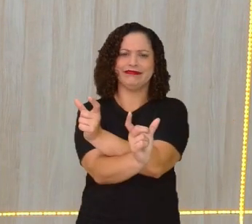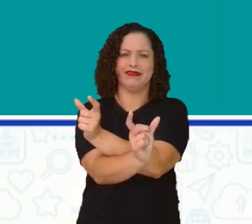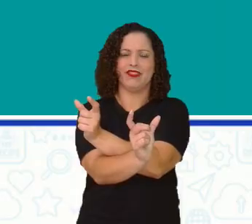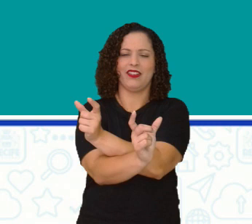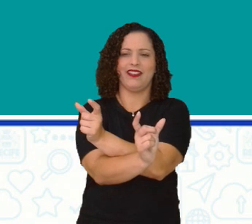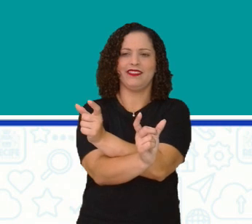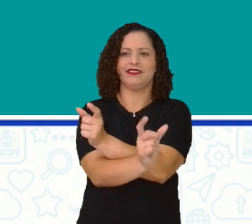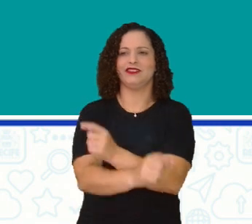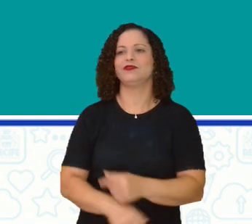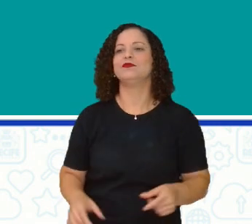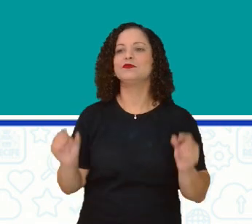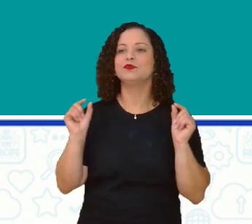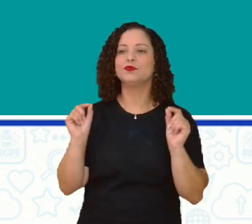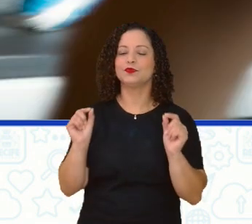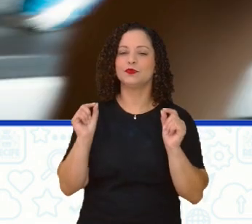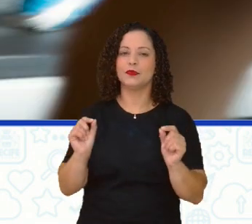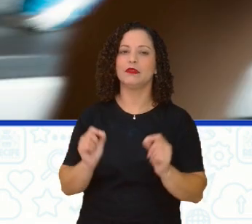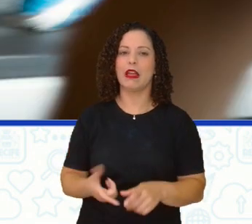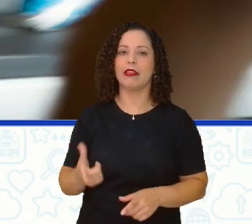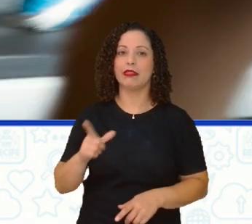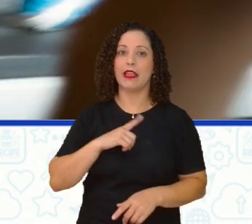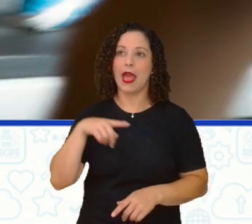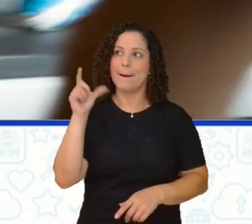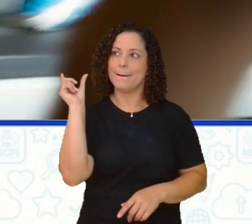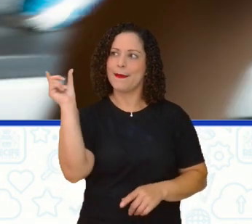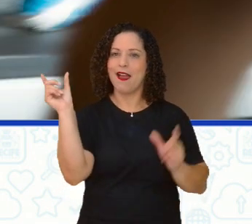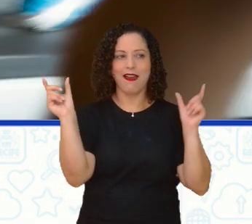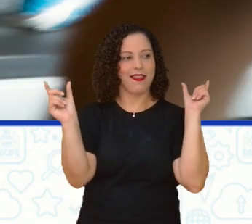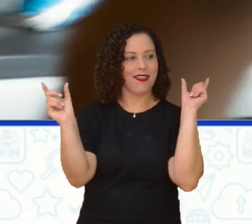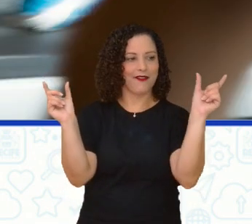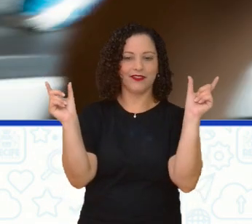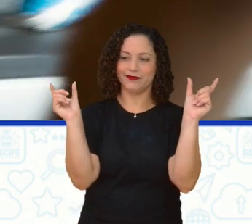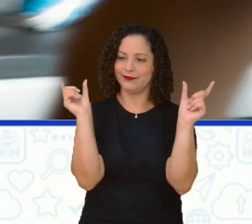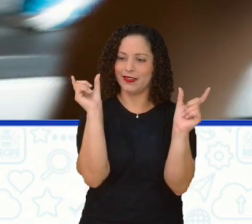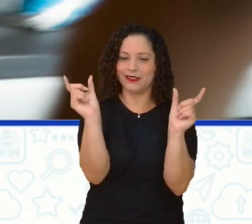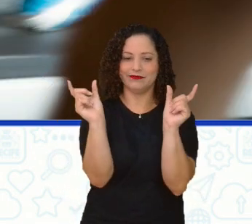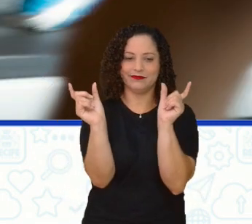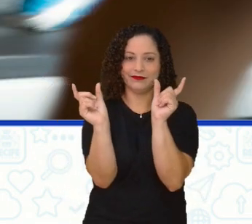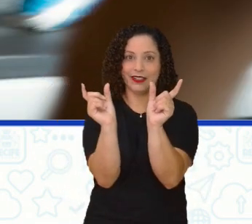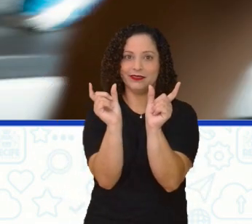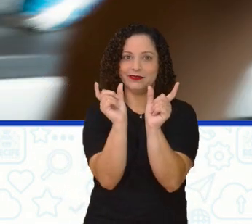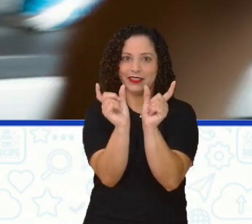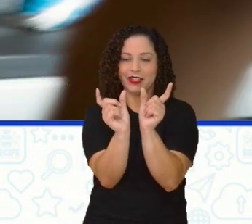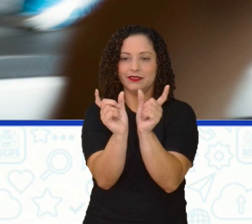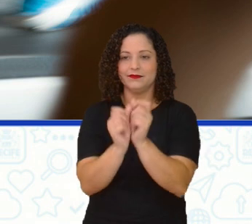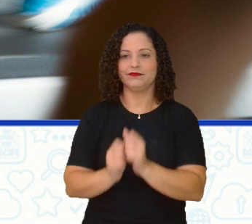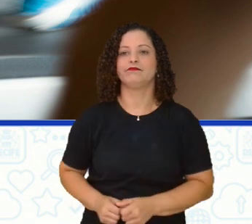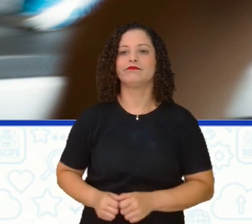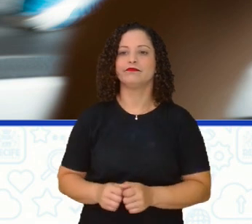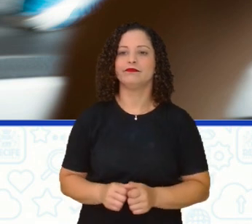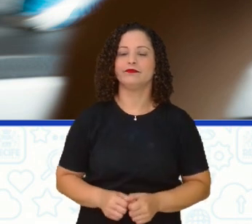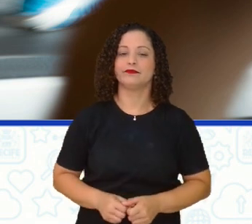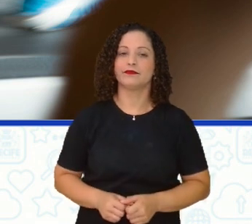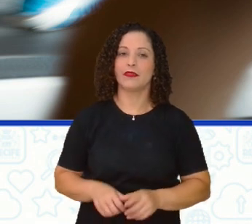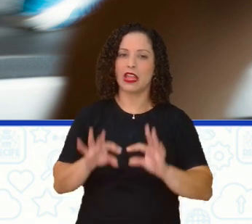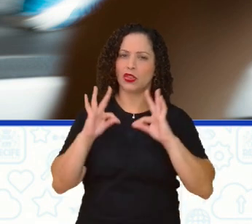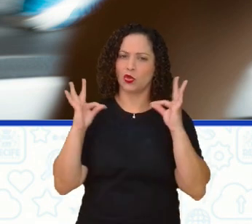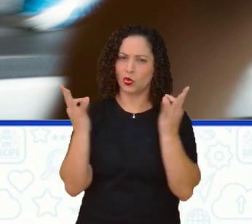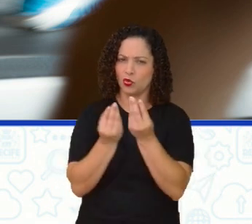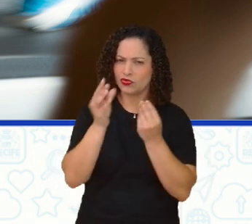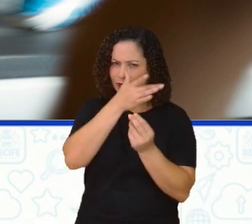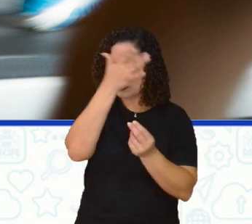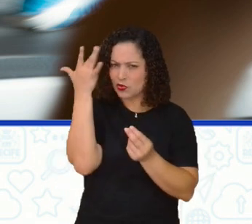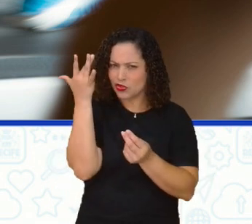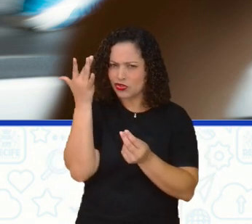é? Outro caso de localização da palavra, não é? Eu trago para vocês aqui, não é? Todos, penso eu, deveriam